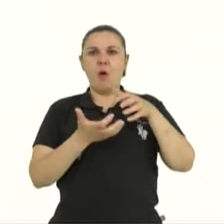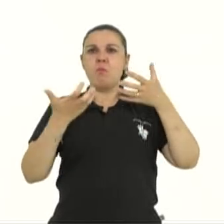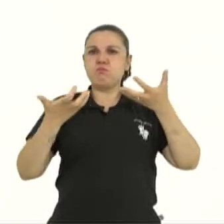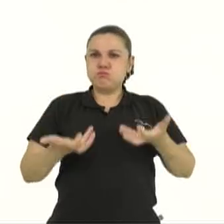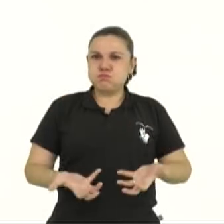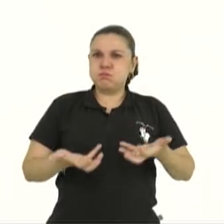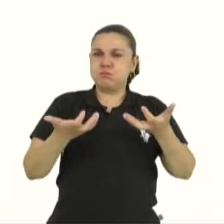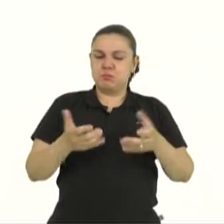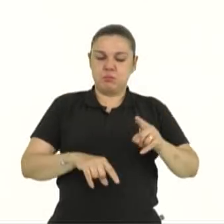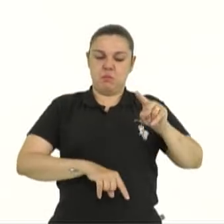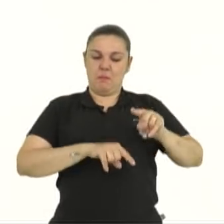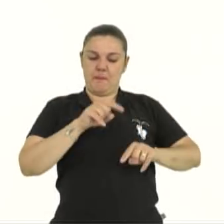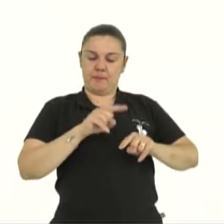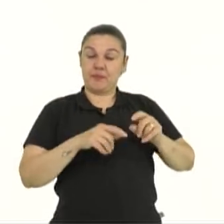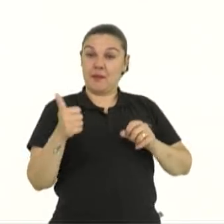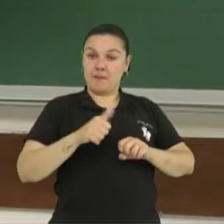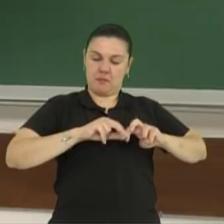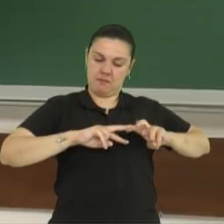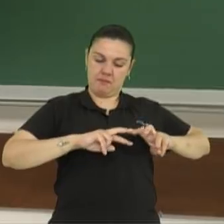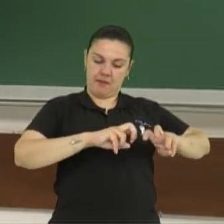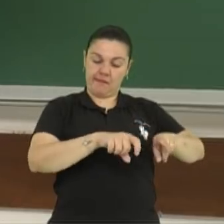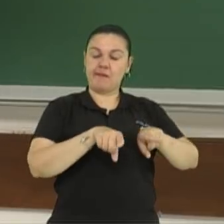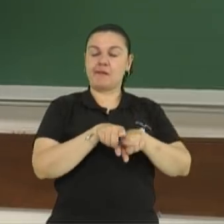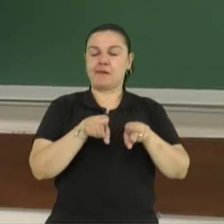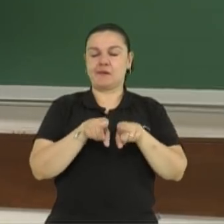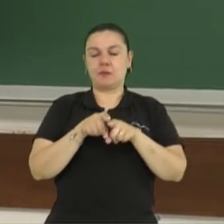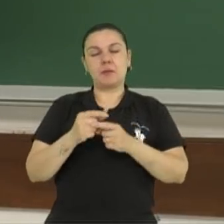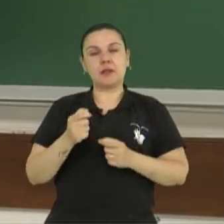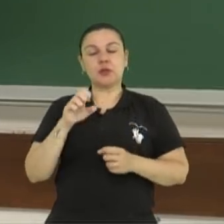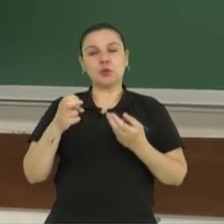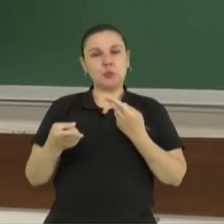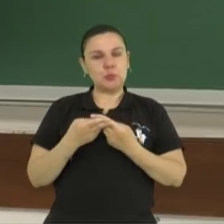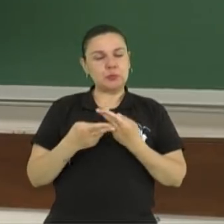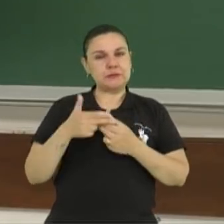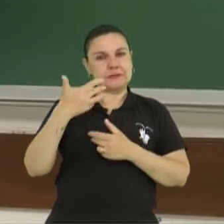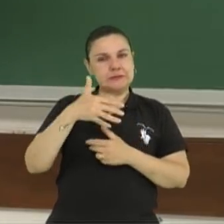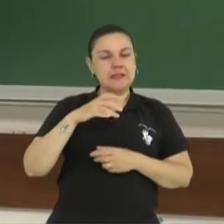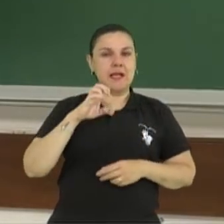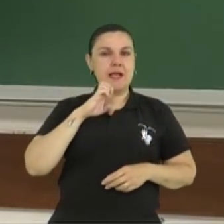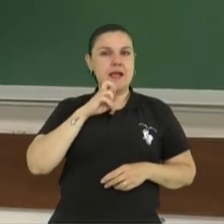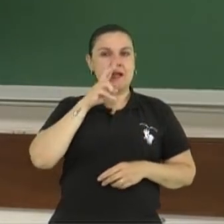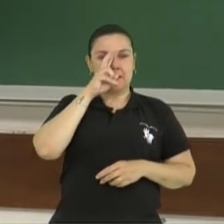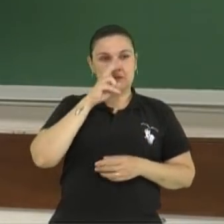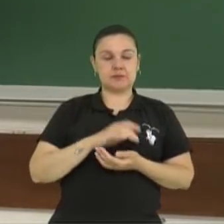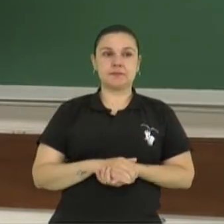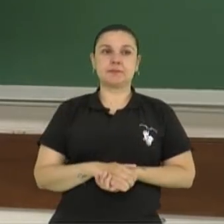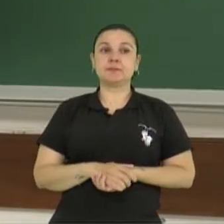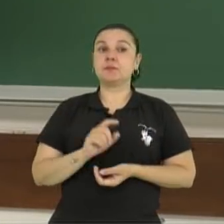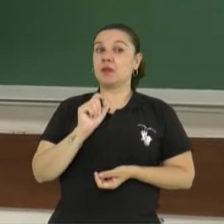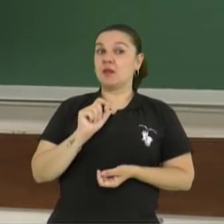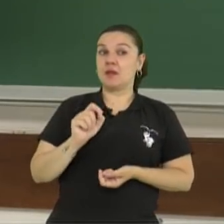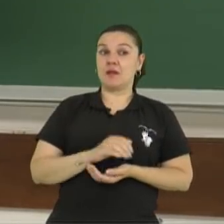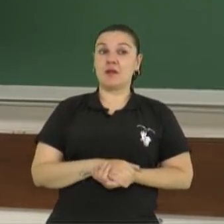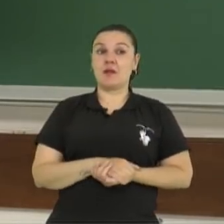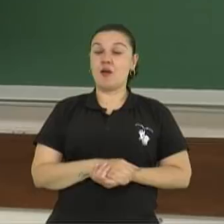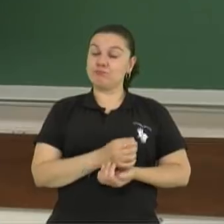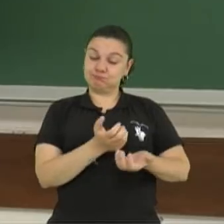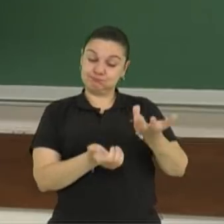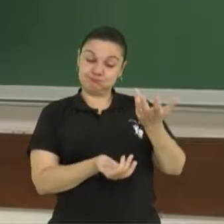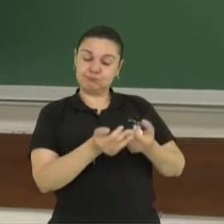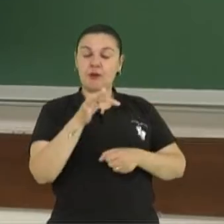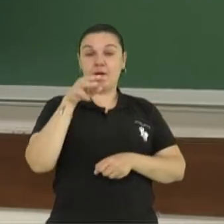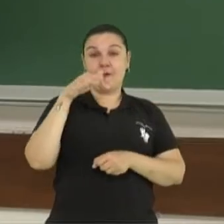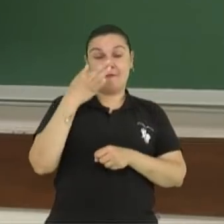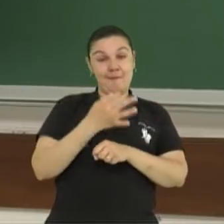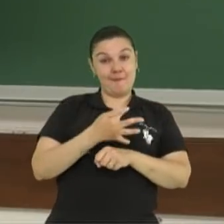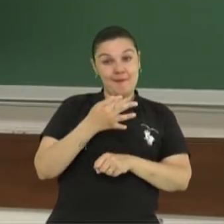bastante matéria-prima e também tem um consumo elevado da energia no processo da produção. Quem são elas? As